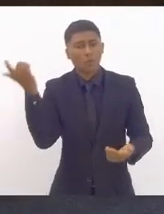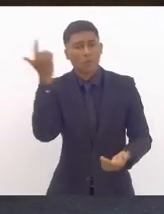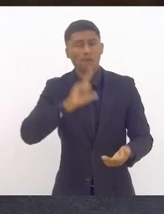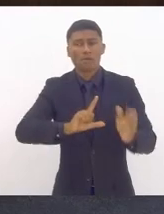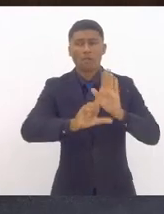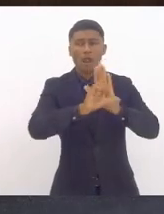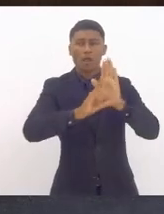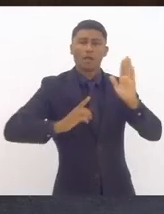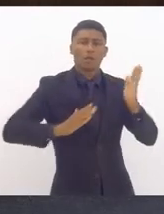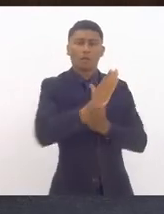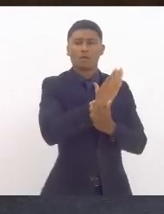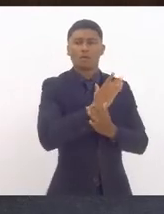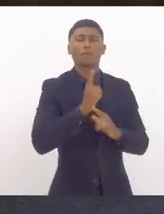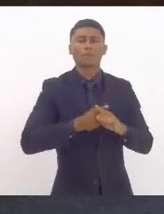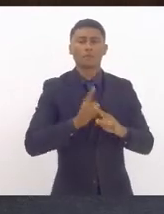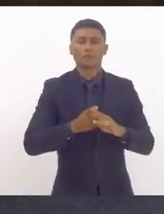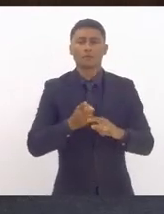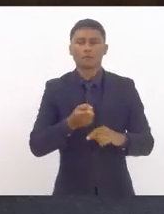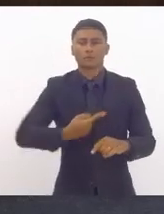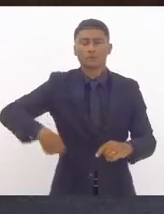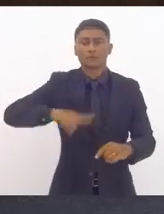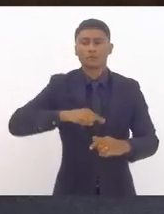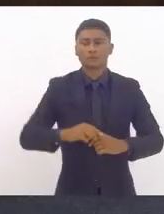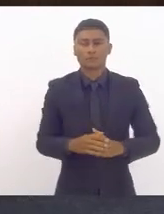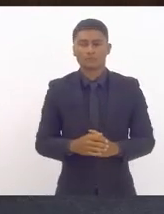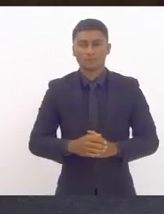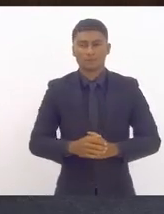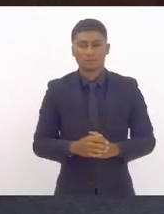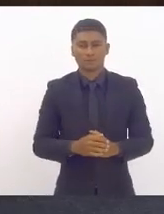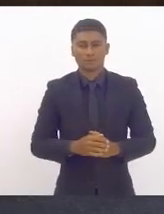gente vetou.